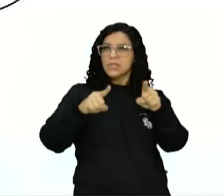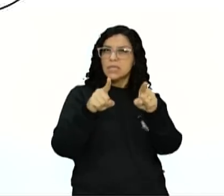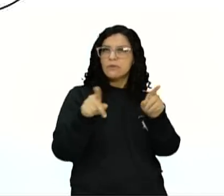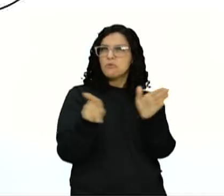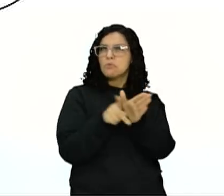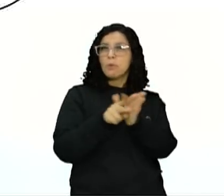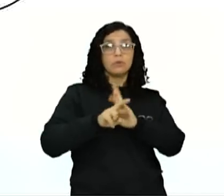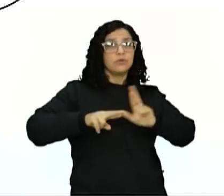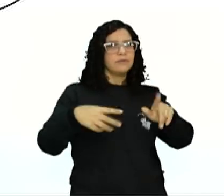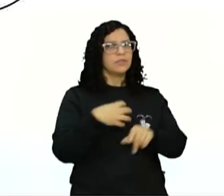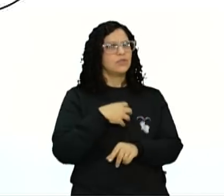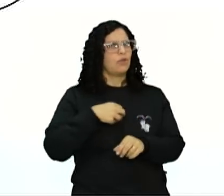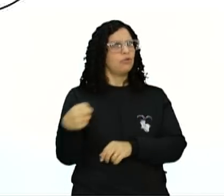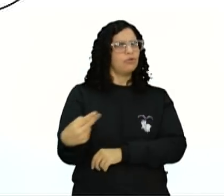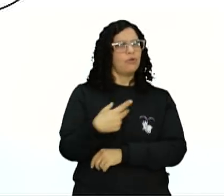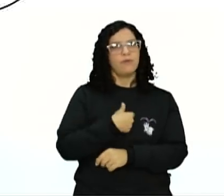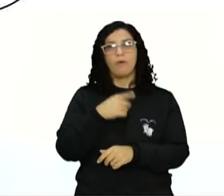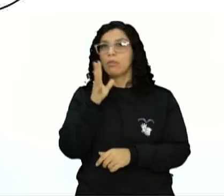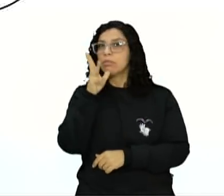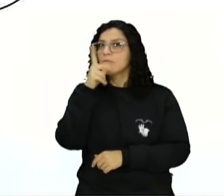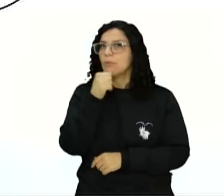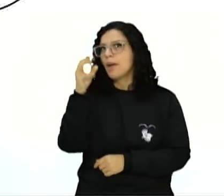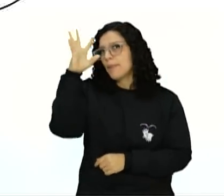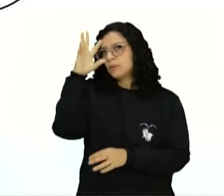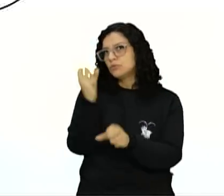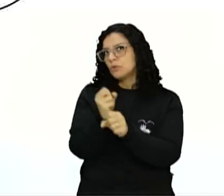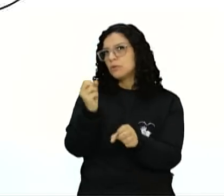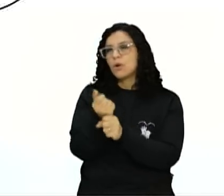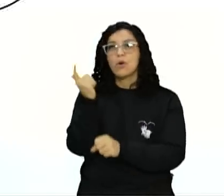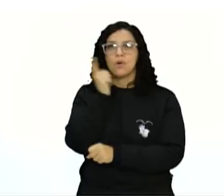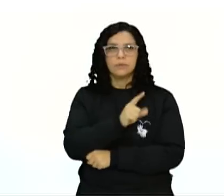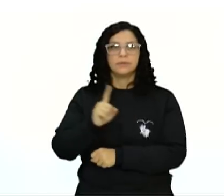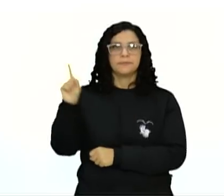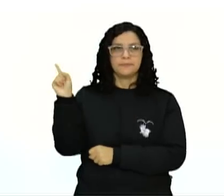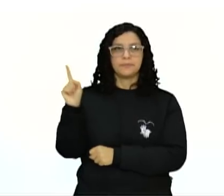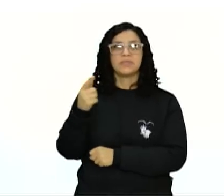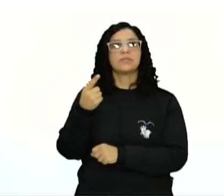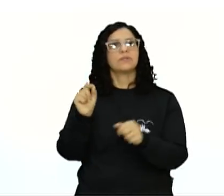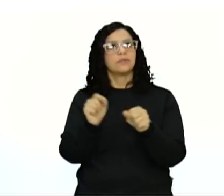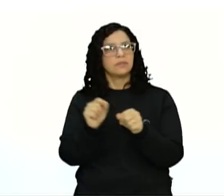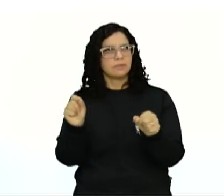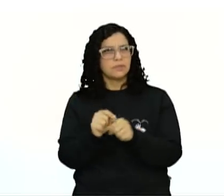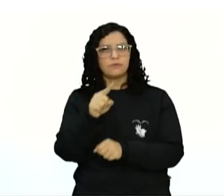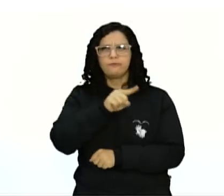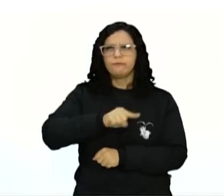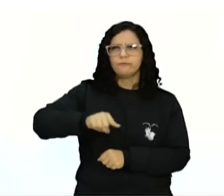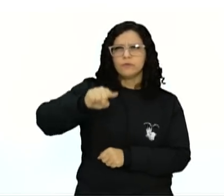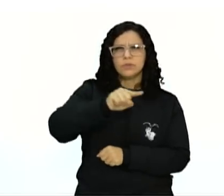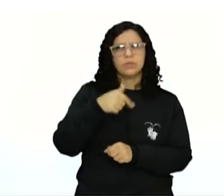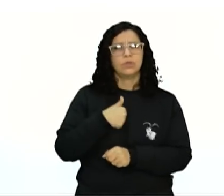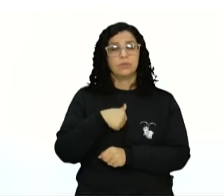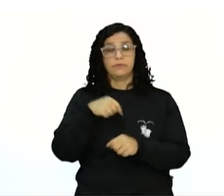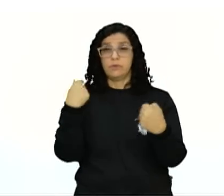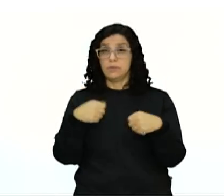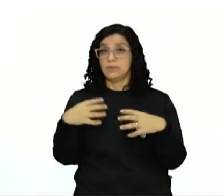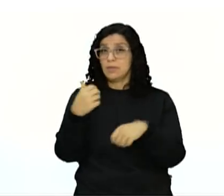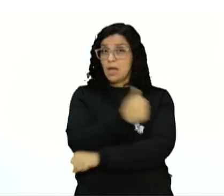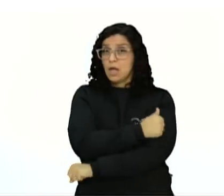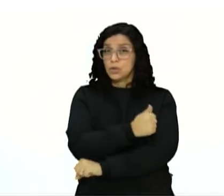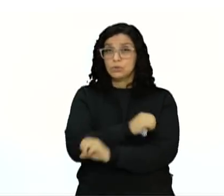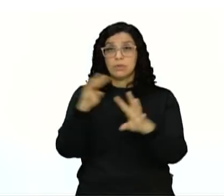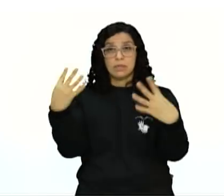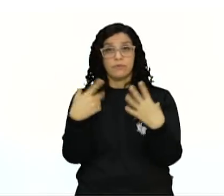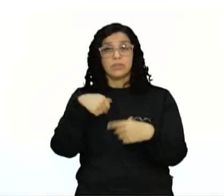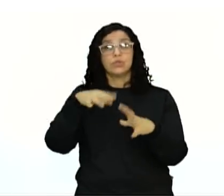coisa diferente, nova, que eles vão demorar um tempão para fazer. Aí ele disse, pessoal, quero que vocês façam